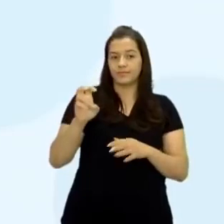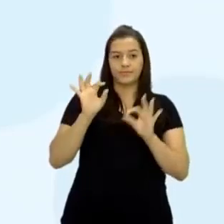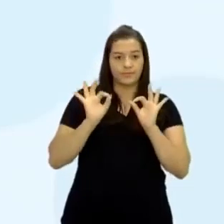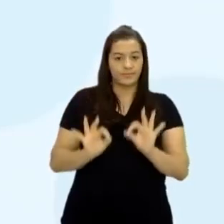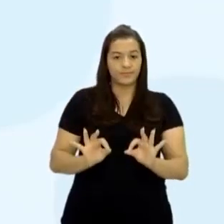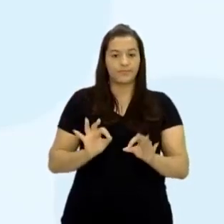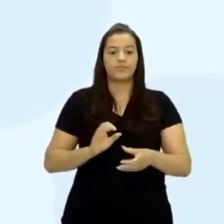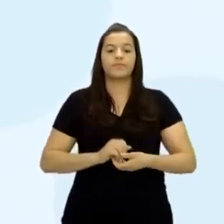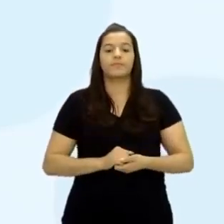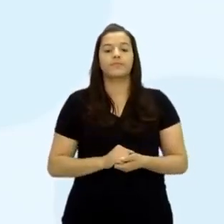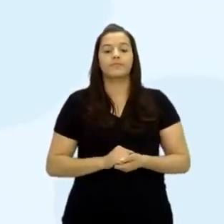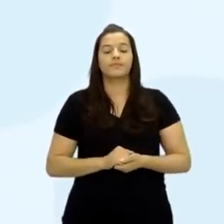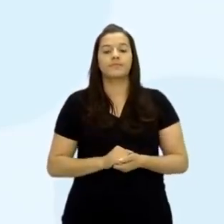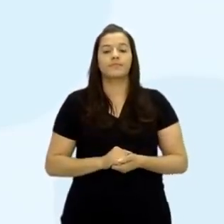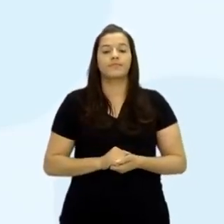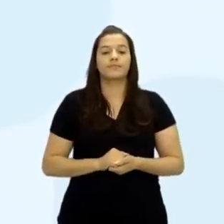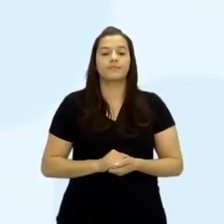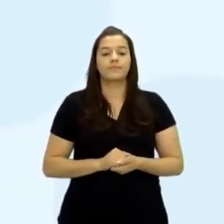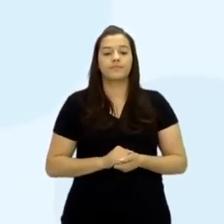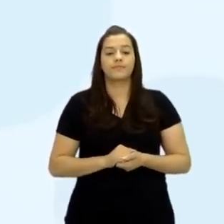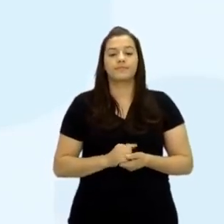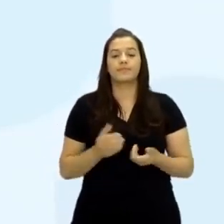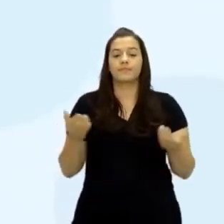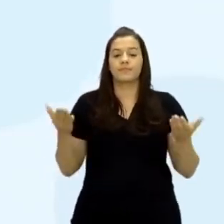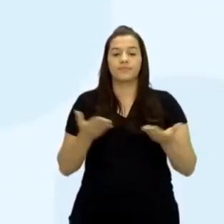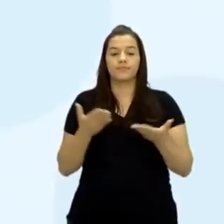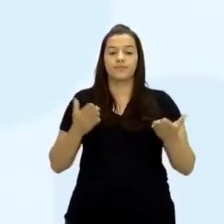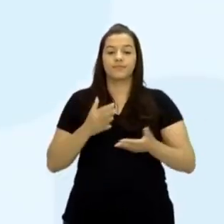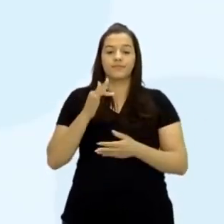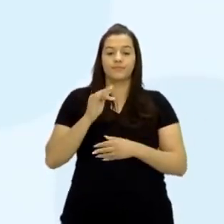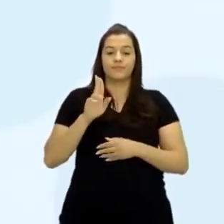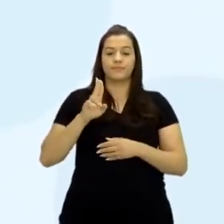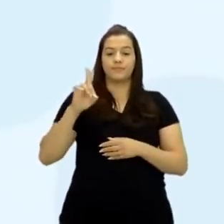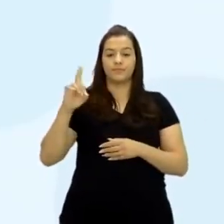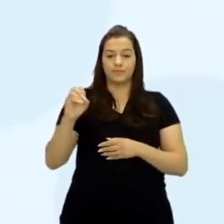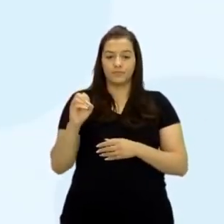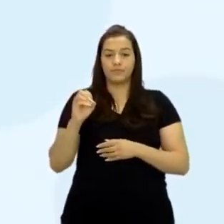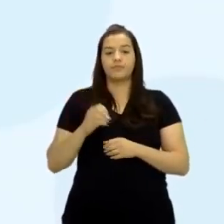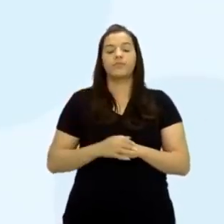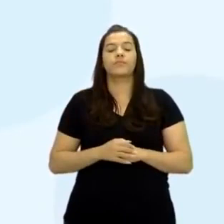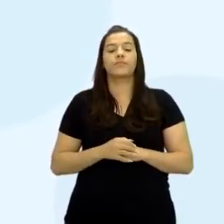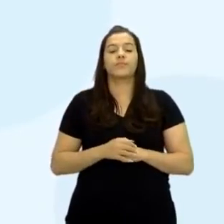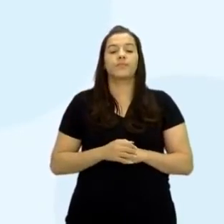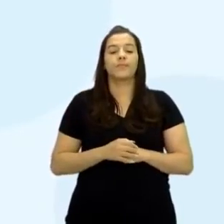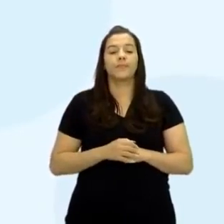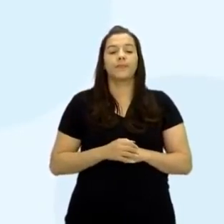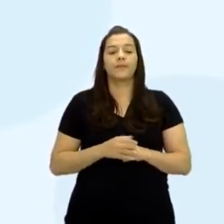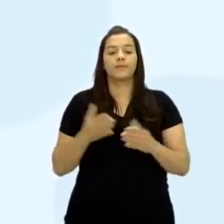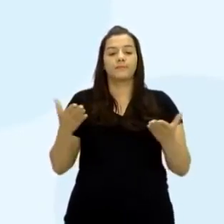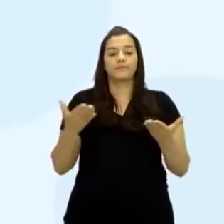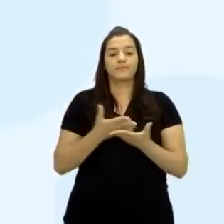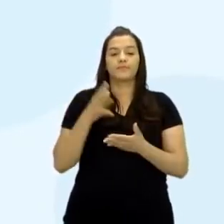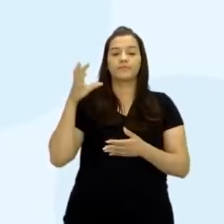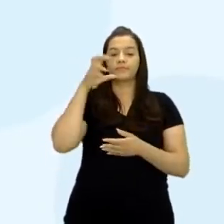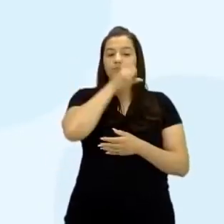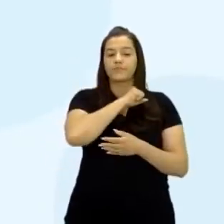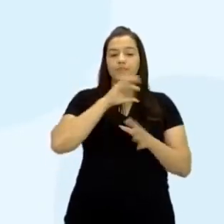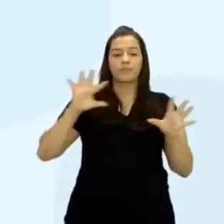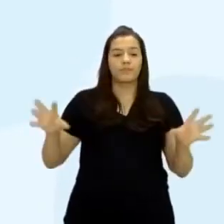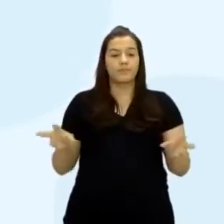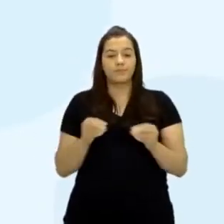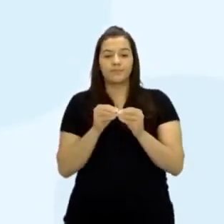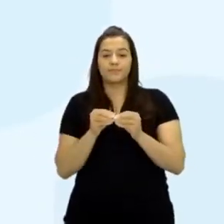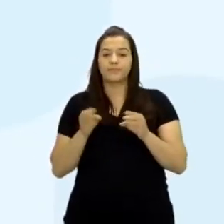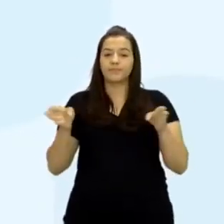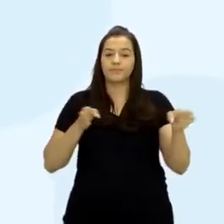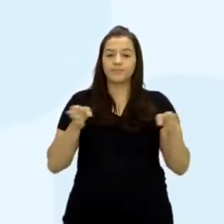certo? Agora sim, o feudo, aqui eu vou passar rapidinho esse resumo, ó. Idade